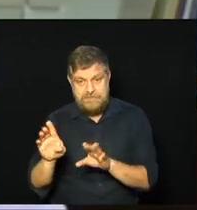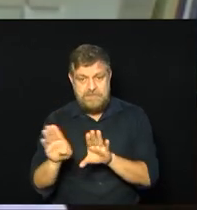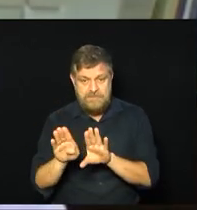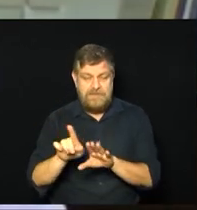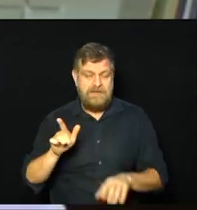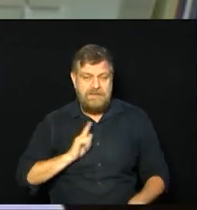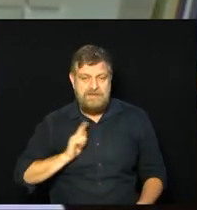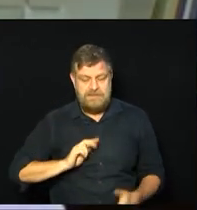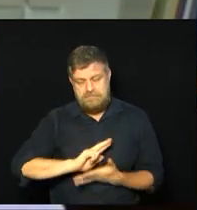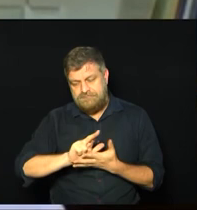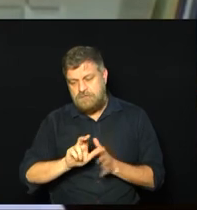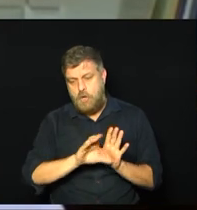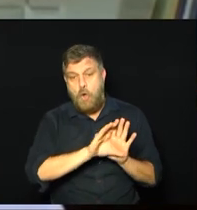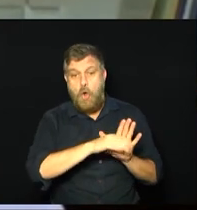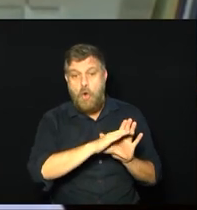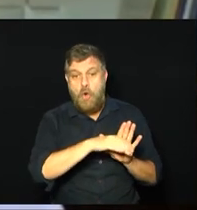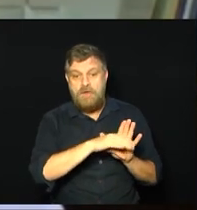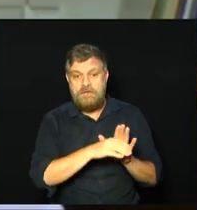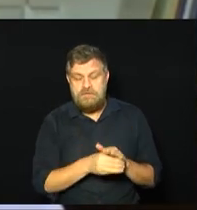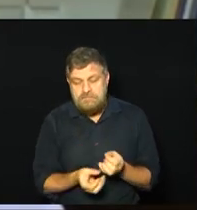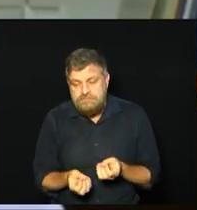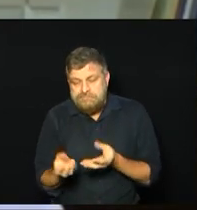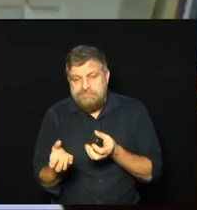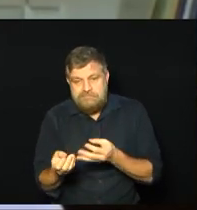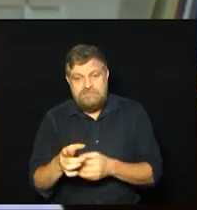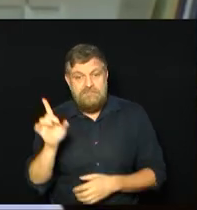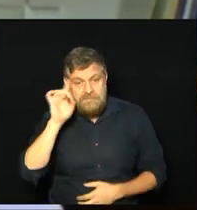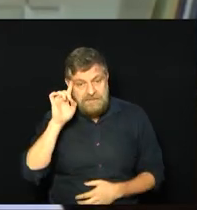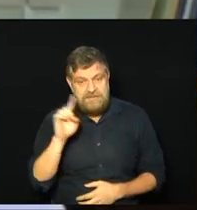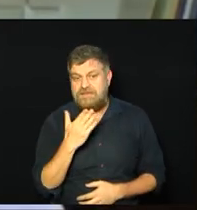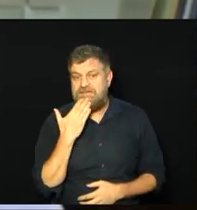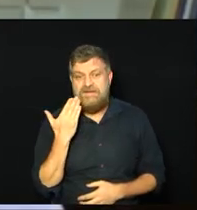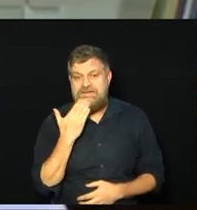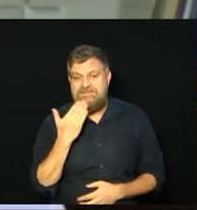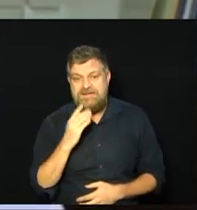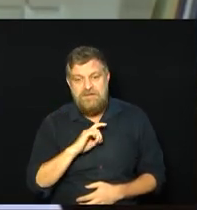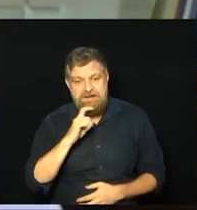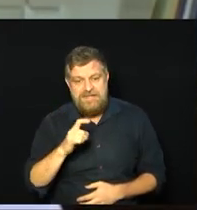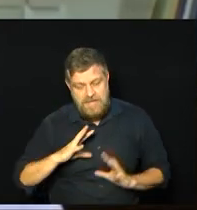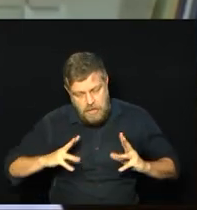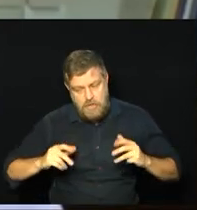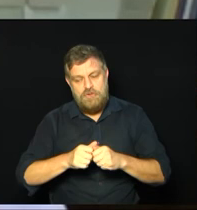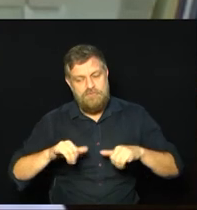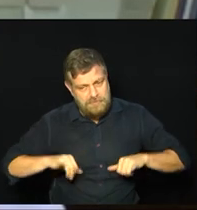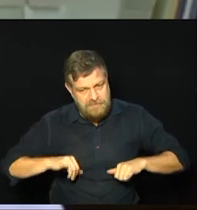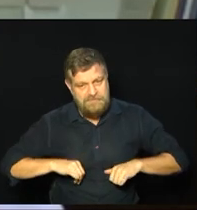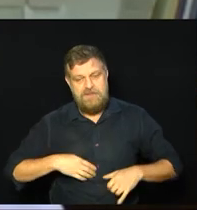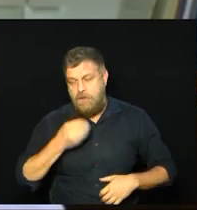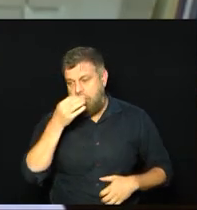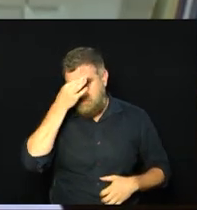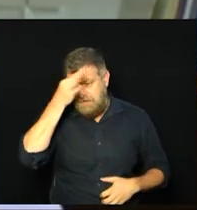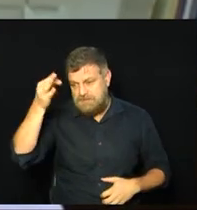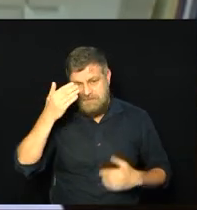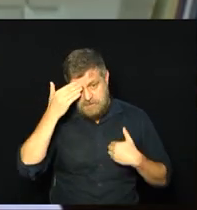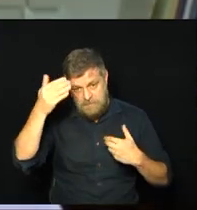aí bastante conteúdo inspirando vocês no dia a dia, porque não está fácil para ninguém. Boa sorte e obrigada aqui, gente,